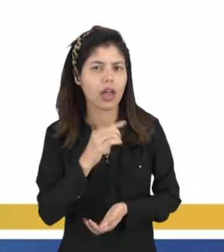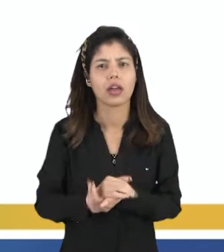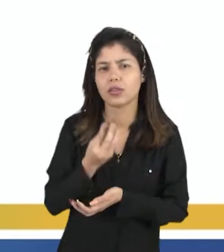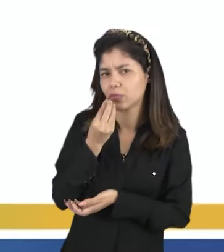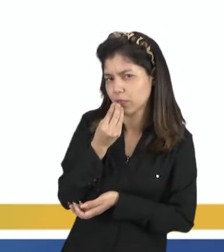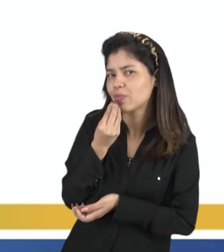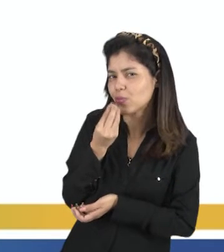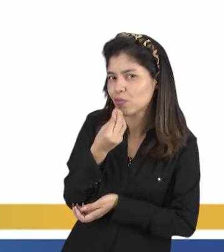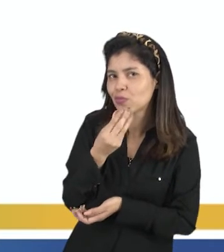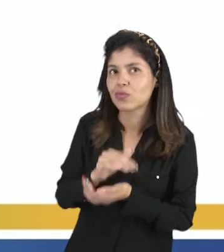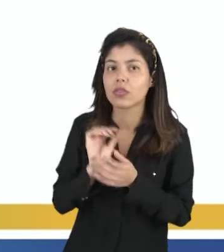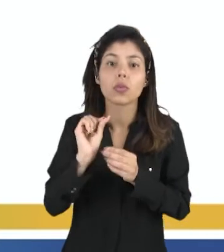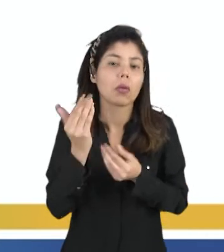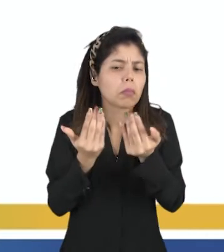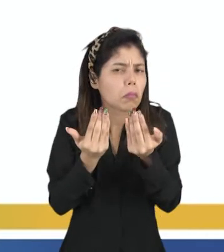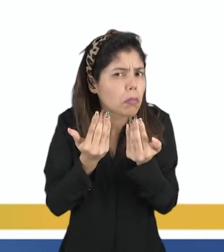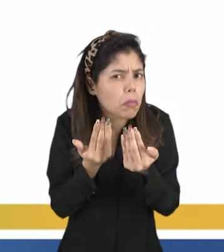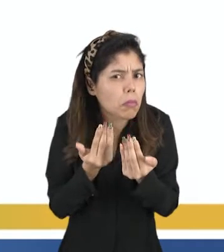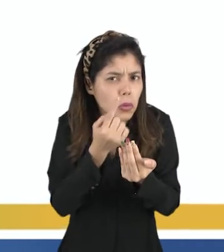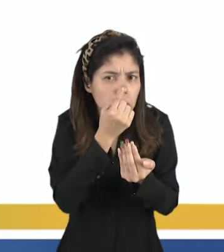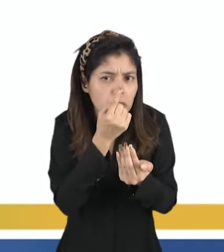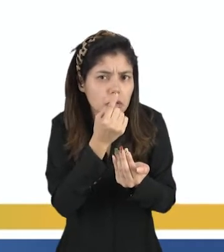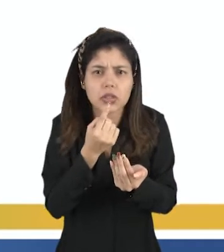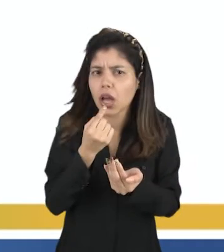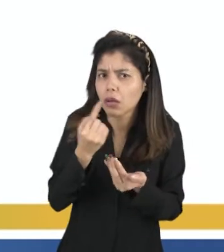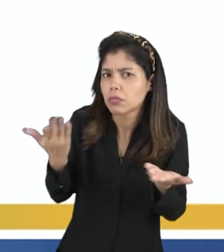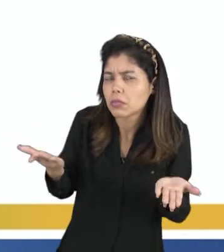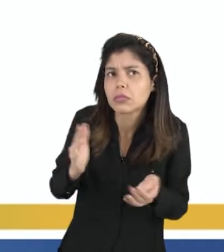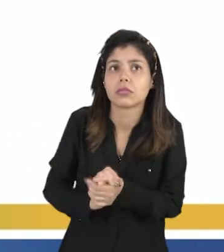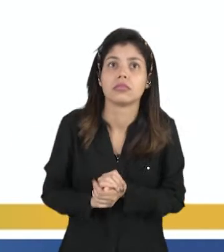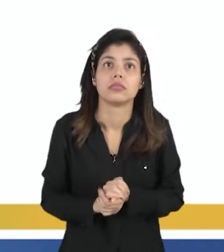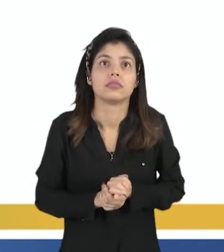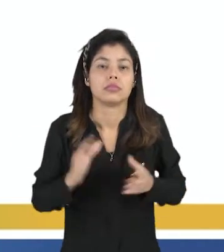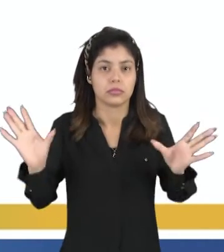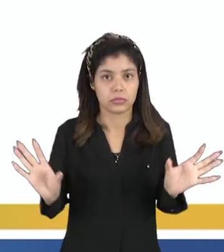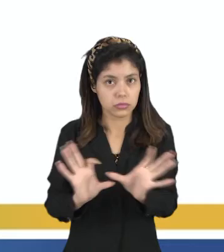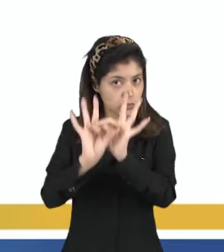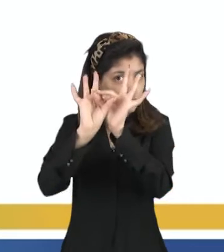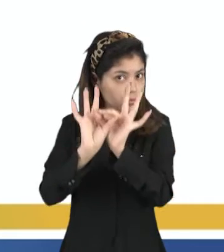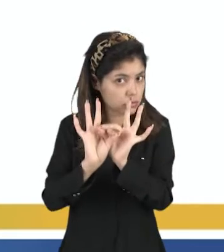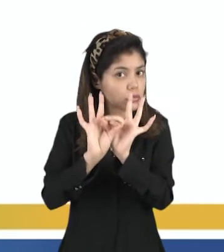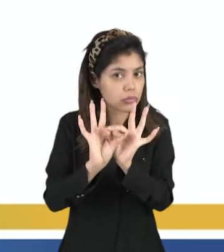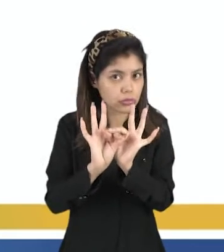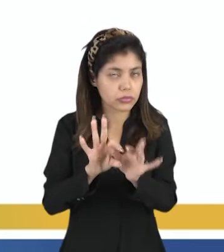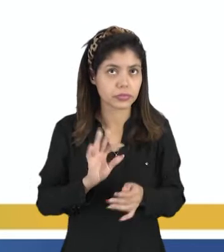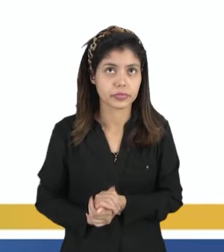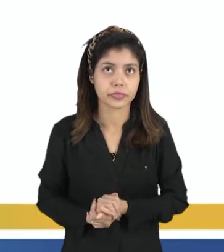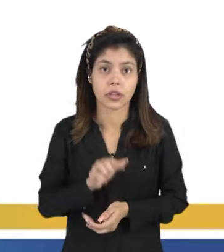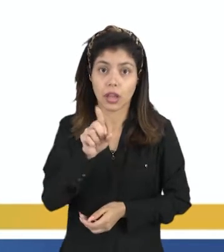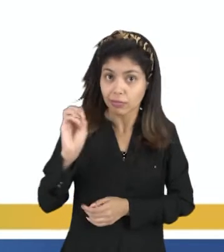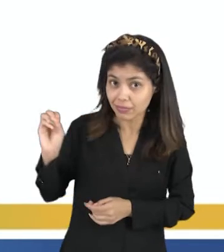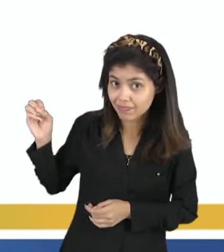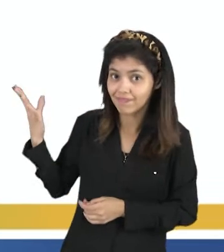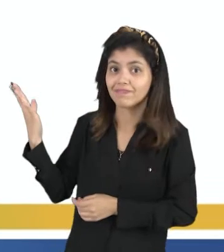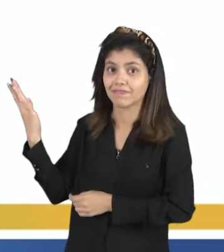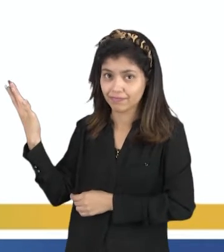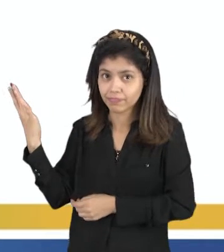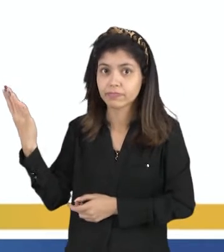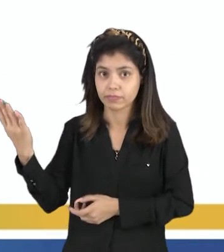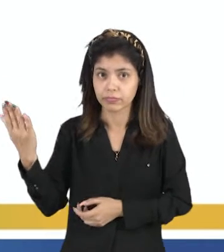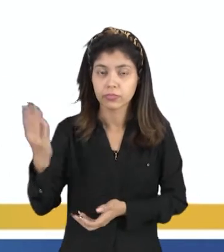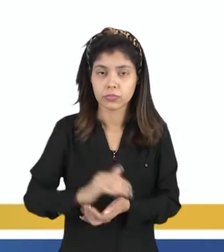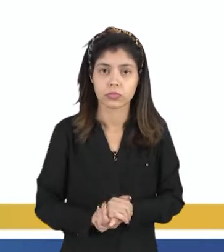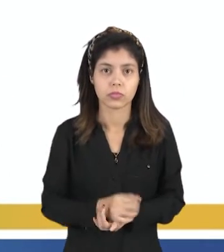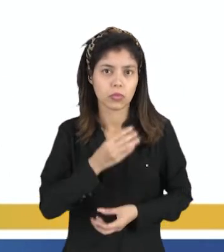olfato? O paladar e o olfato, eles estão interligados, né? Apesar de ser relacionado